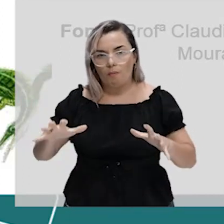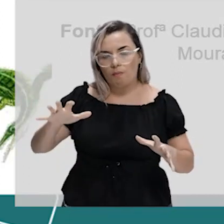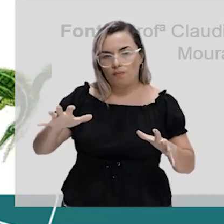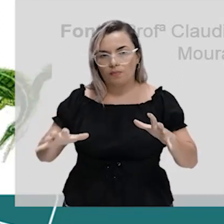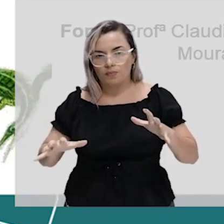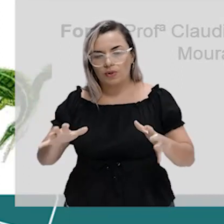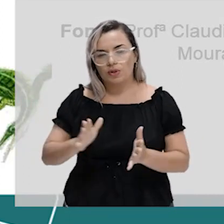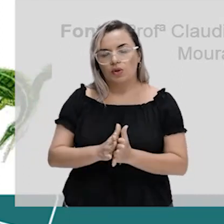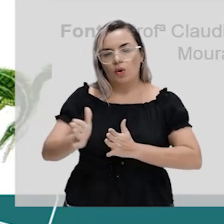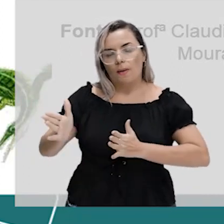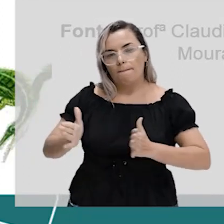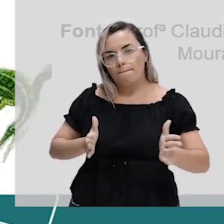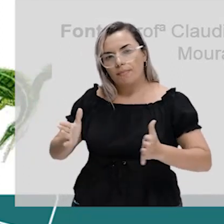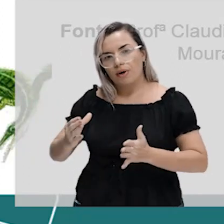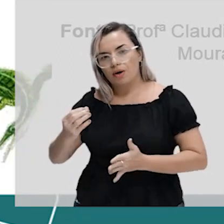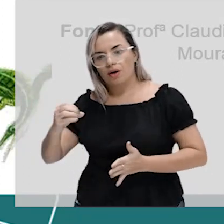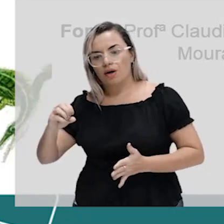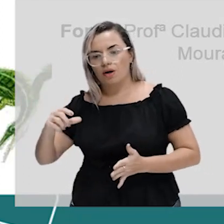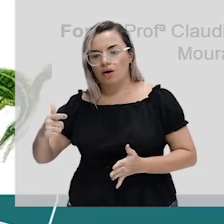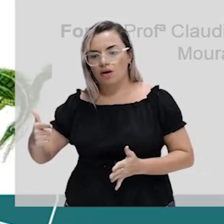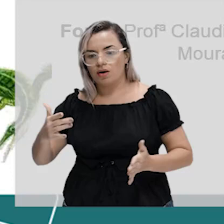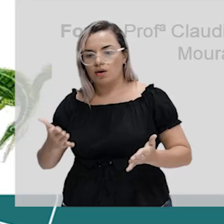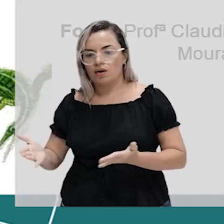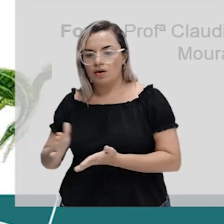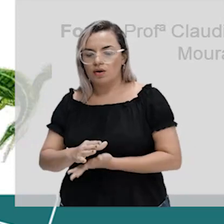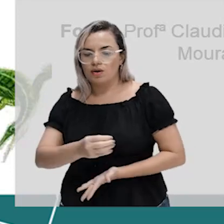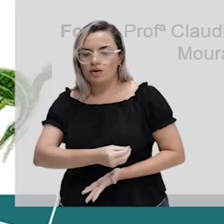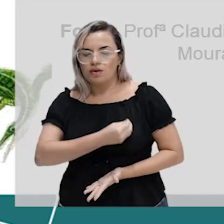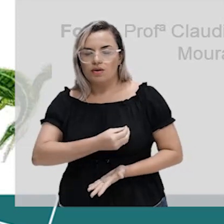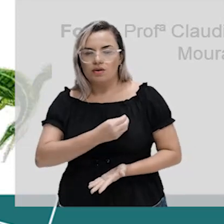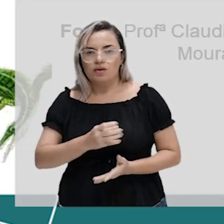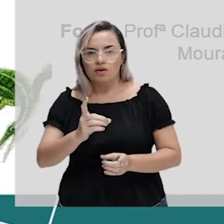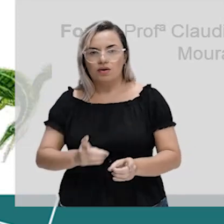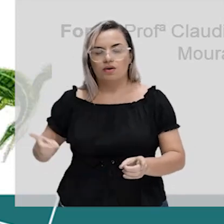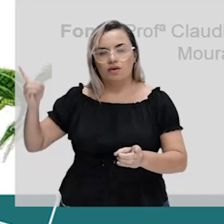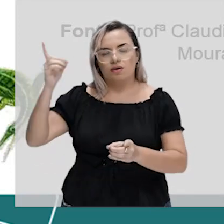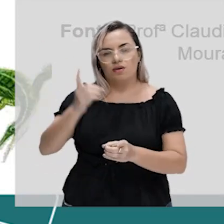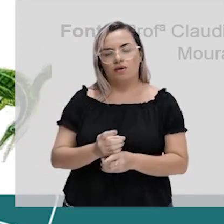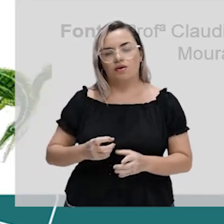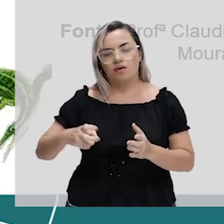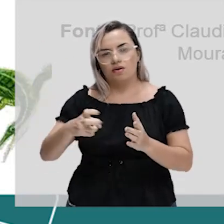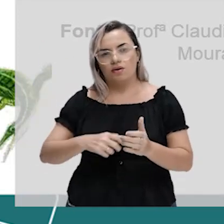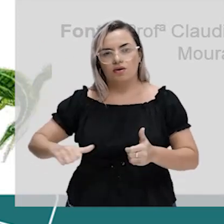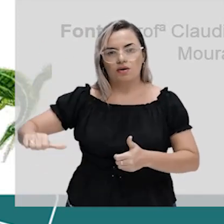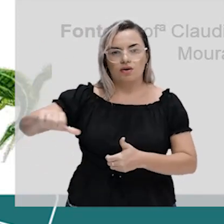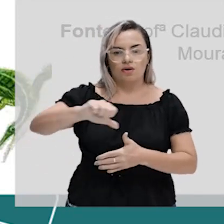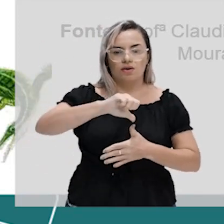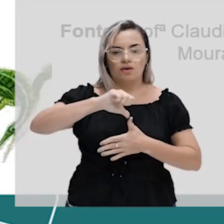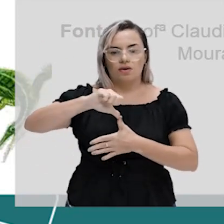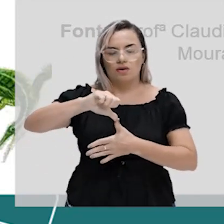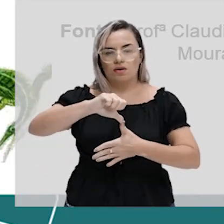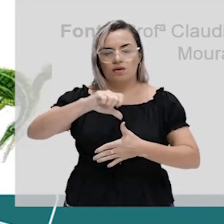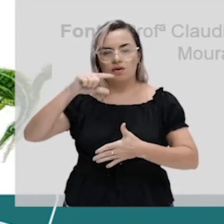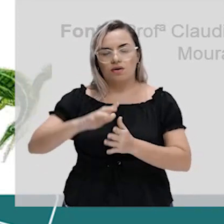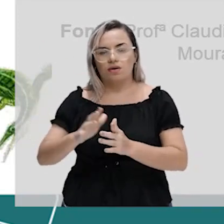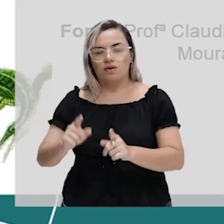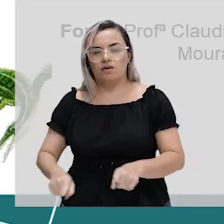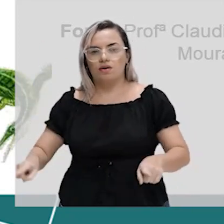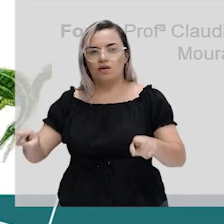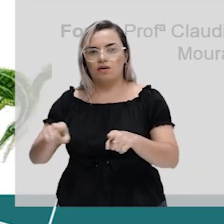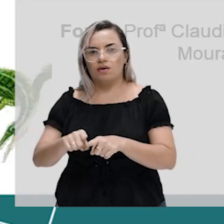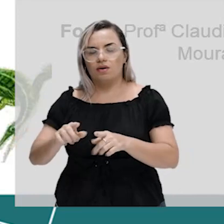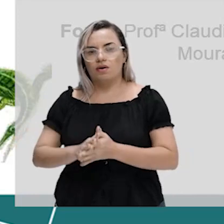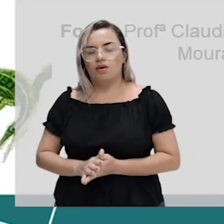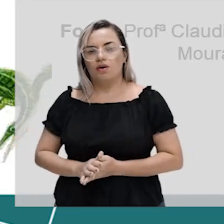ó, são encontrados fósseis dele no sul da América do Sul, tá? E nós encontramos também no sul